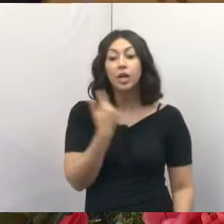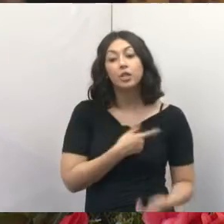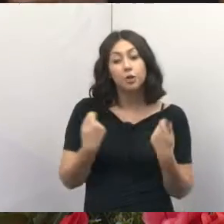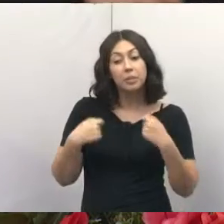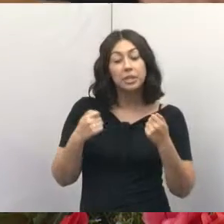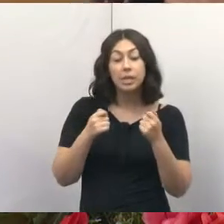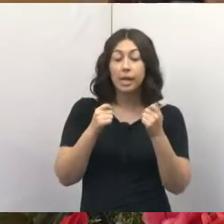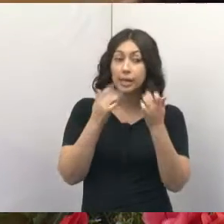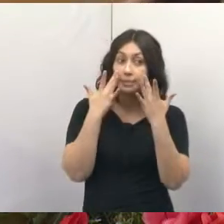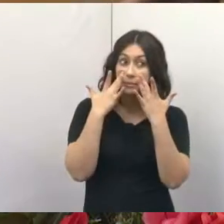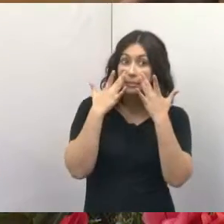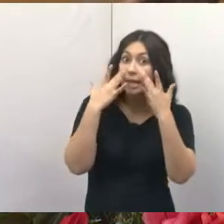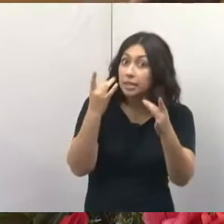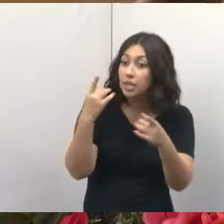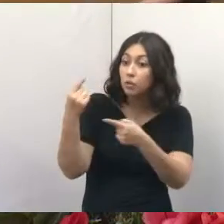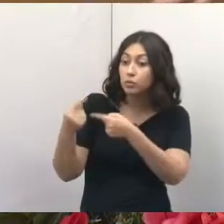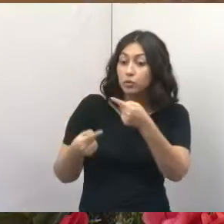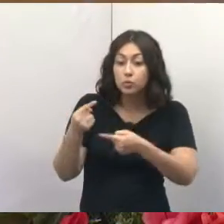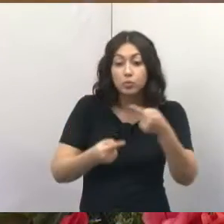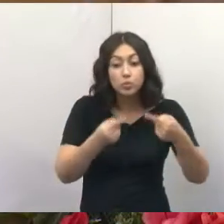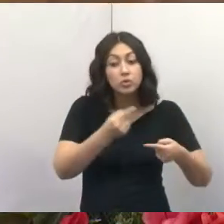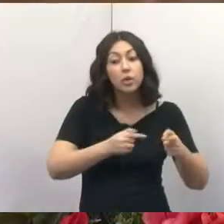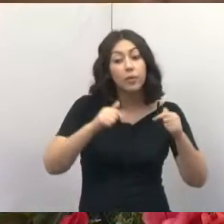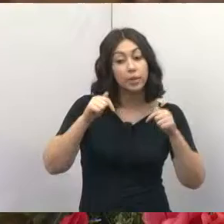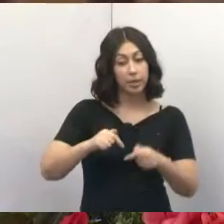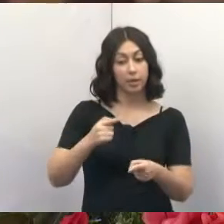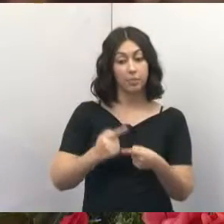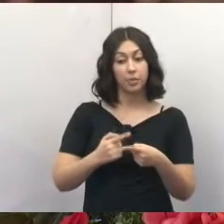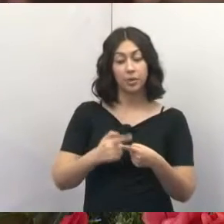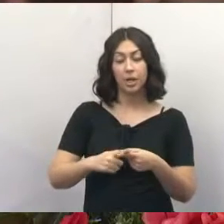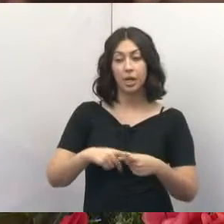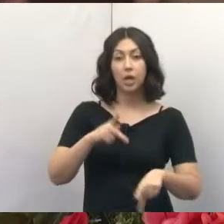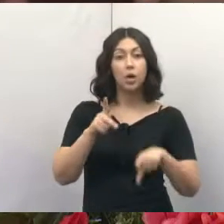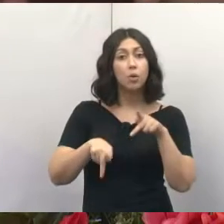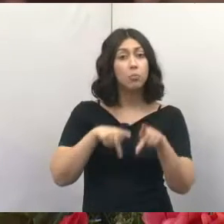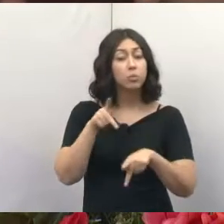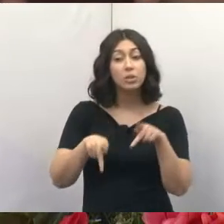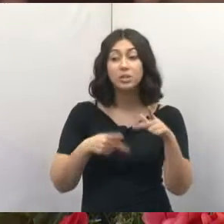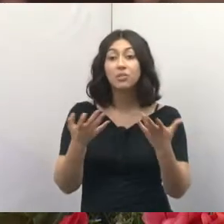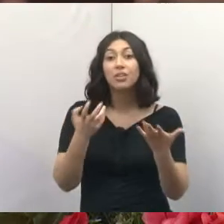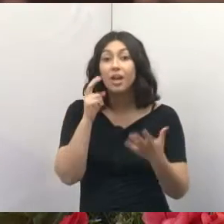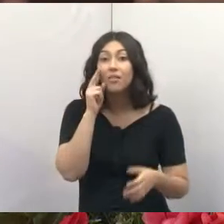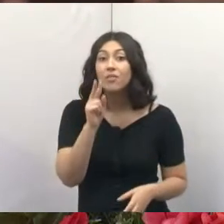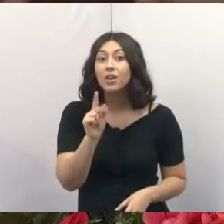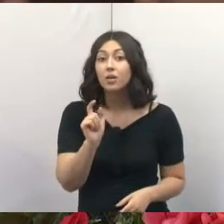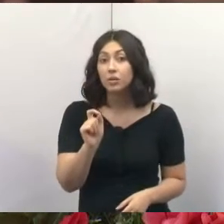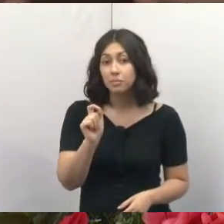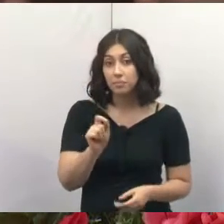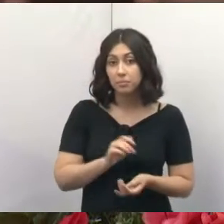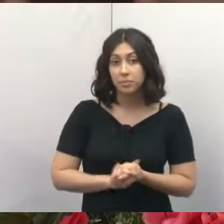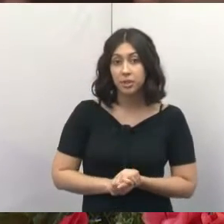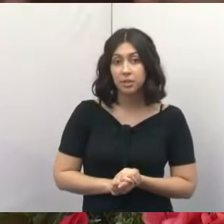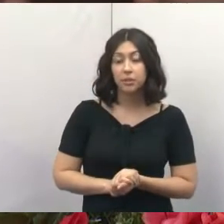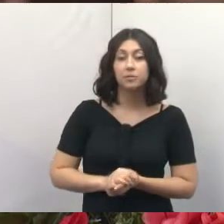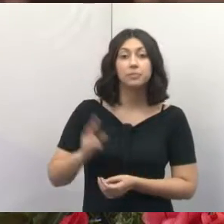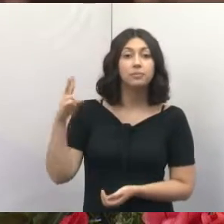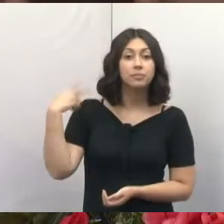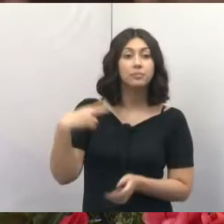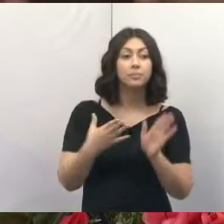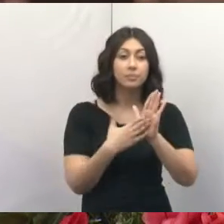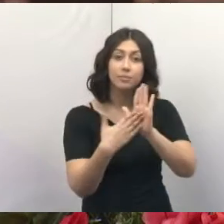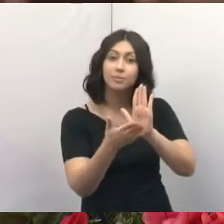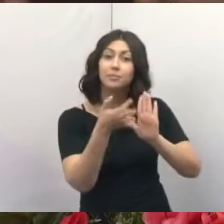se atentar um pouco nas discussões que a gente faz aqui, porque a população, na realidade, quer ver o que aqui de nós, enquanto vereador, é proposta,